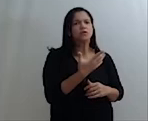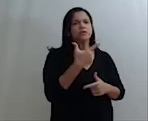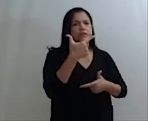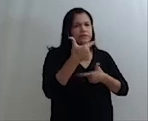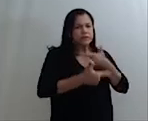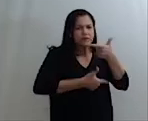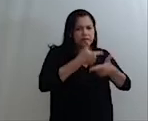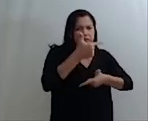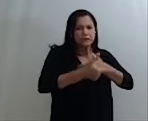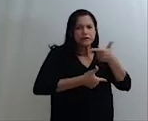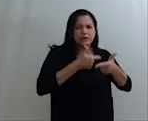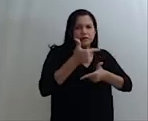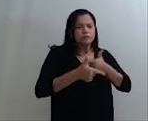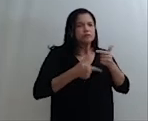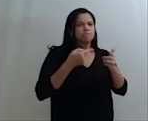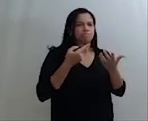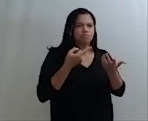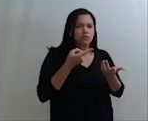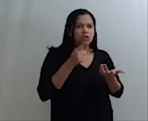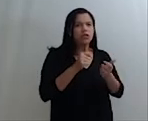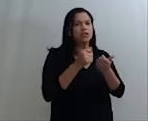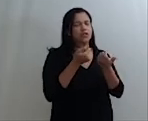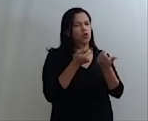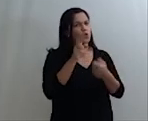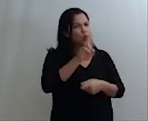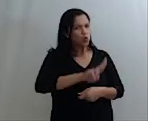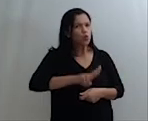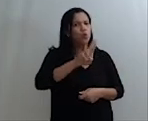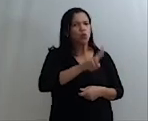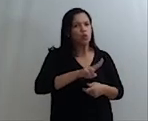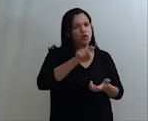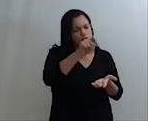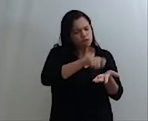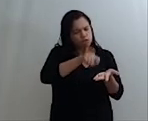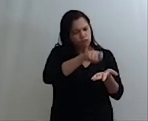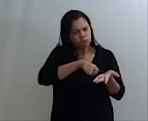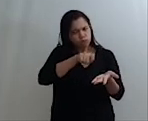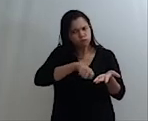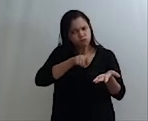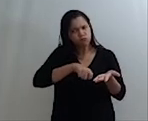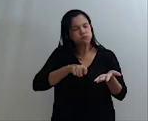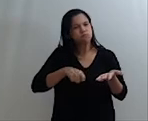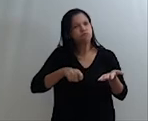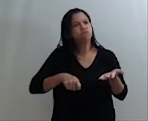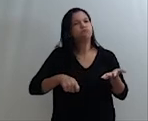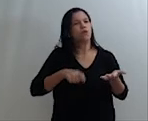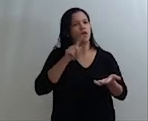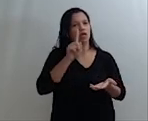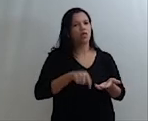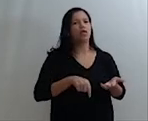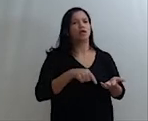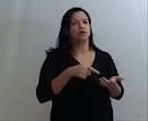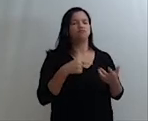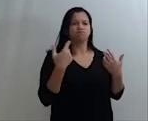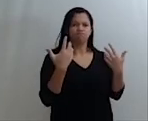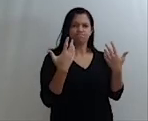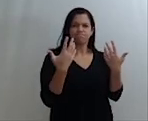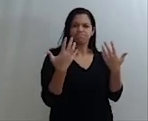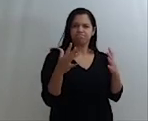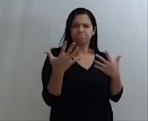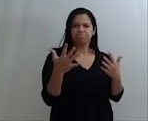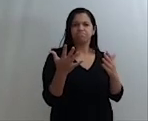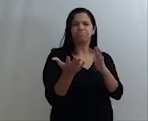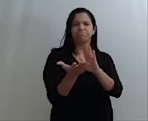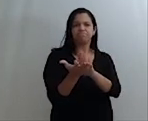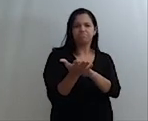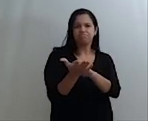grande tempo que é que gastou paraar elabor é isso parabenizo a todos e